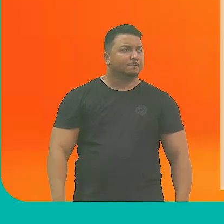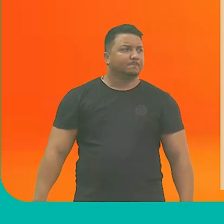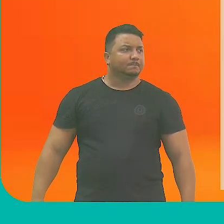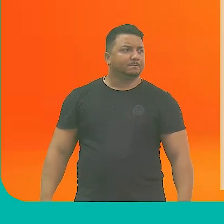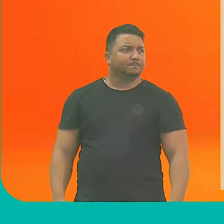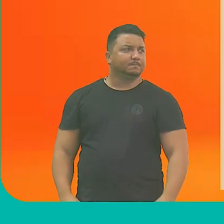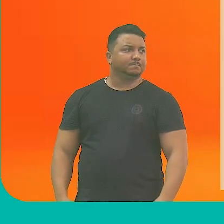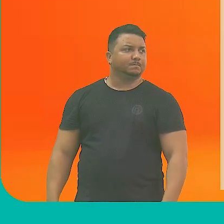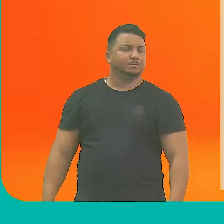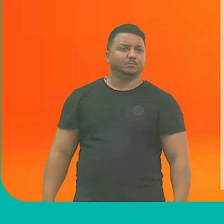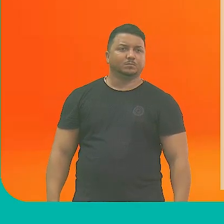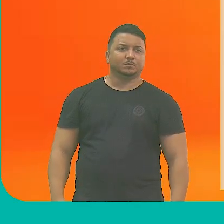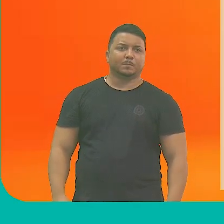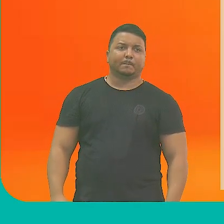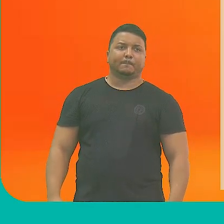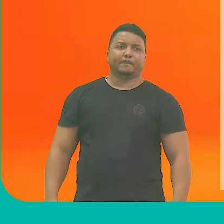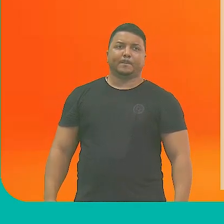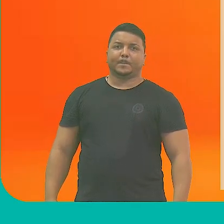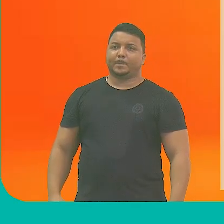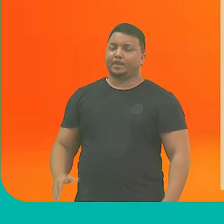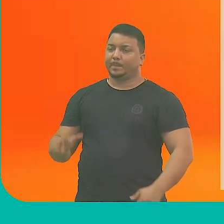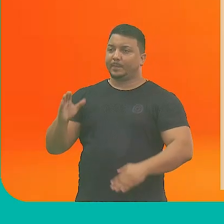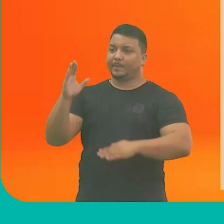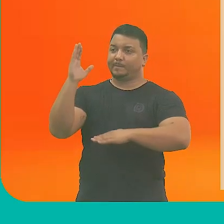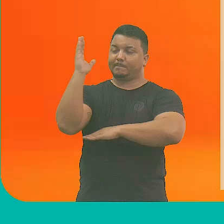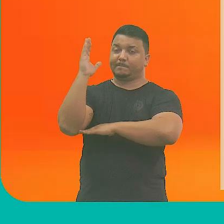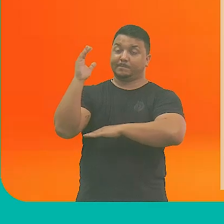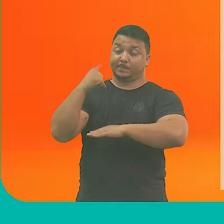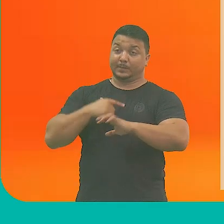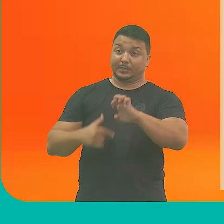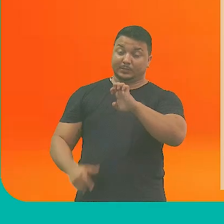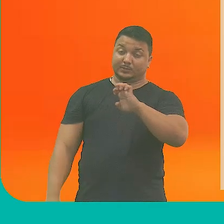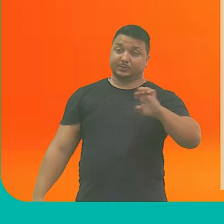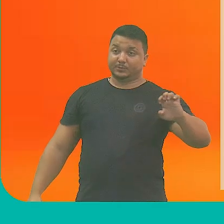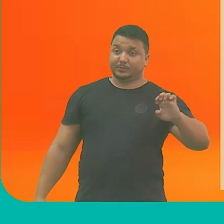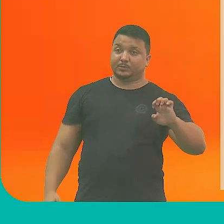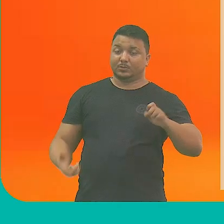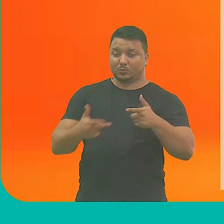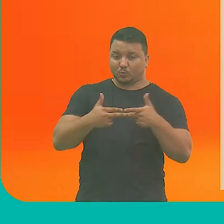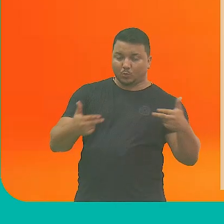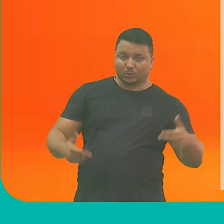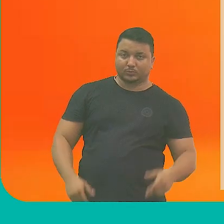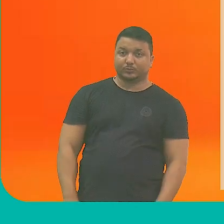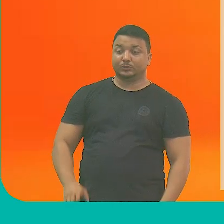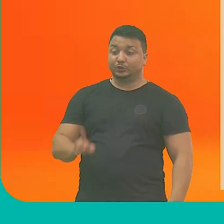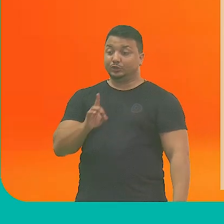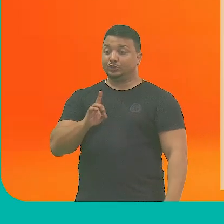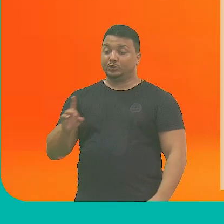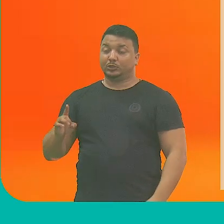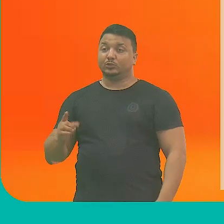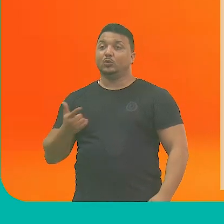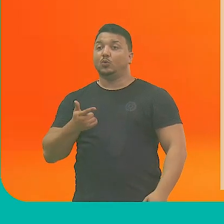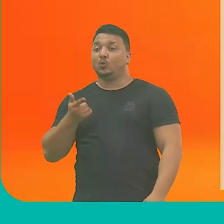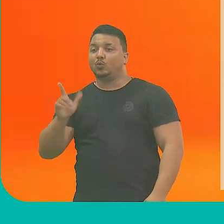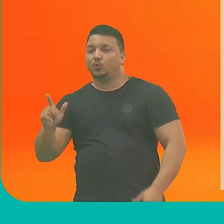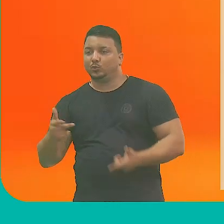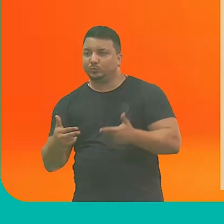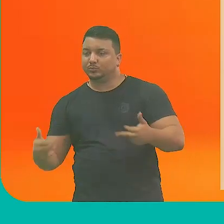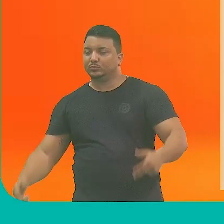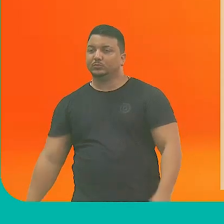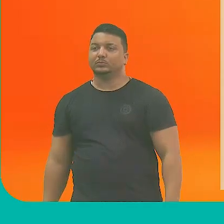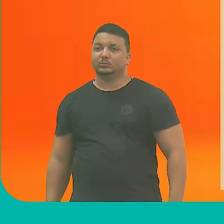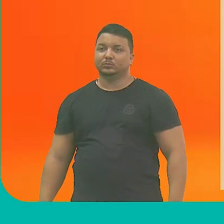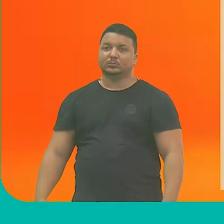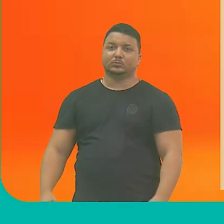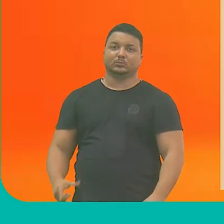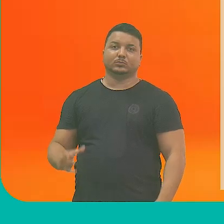ó, no eixo esquerdo ele avaliou uma coisa, no eixo direito ele avaliou outra coisa e